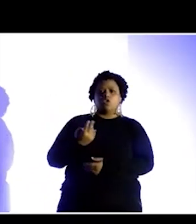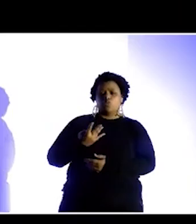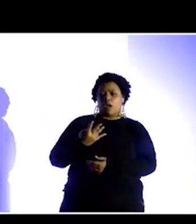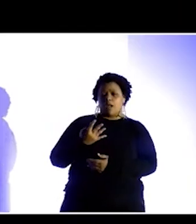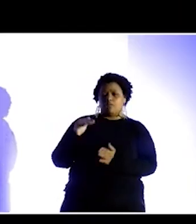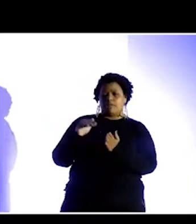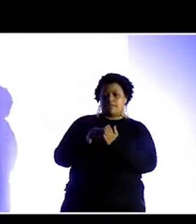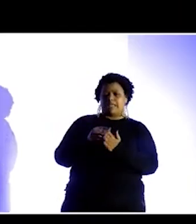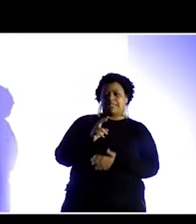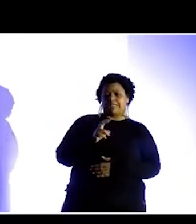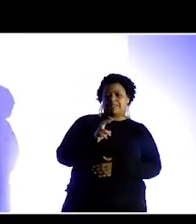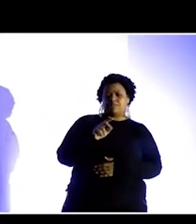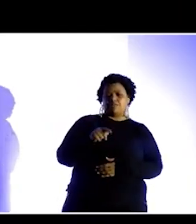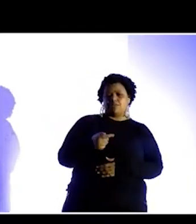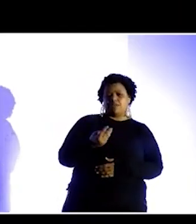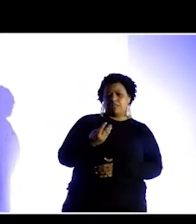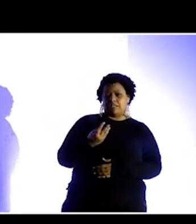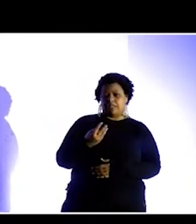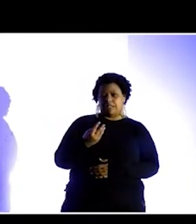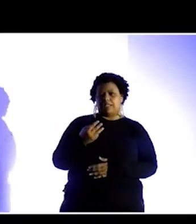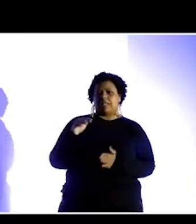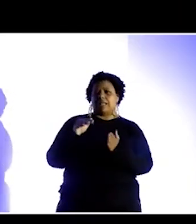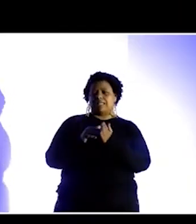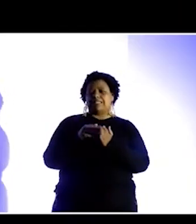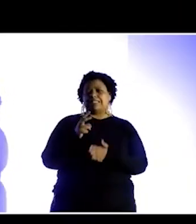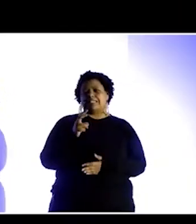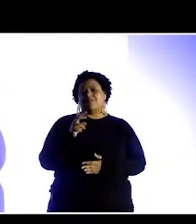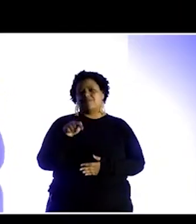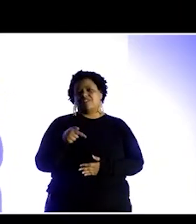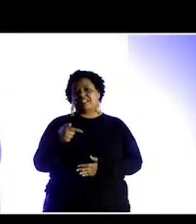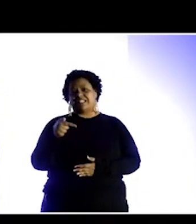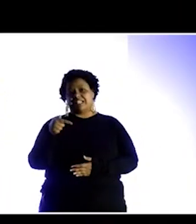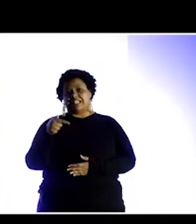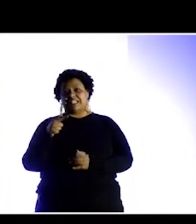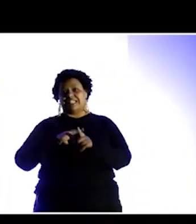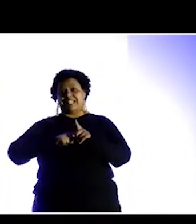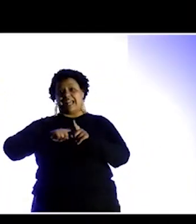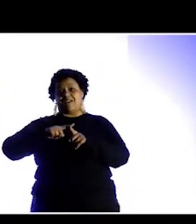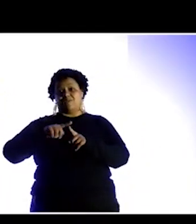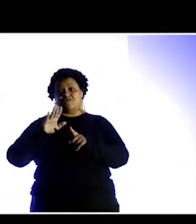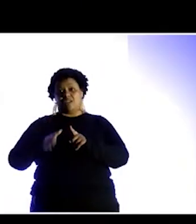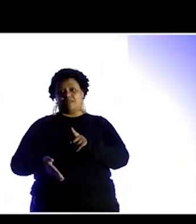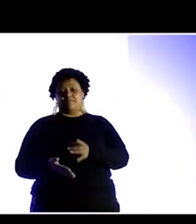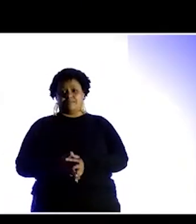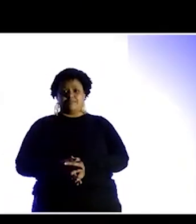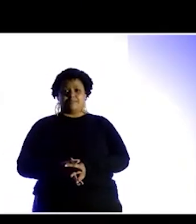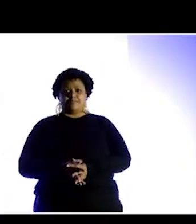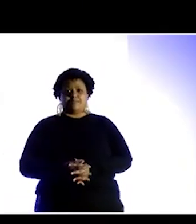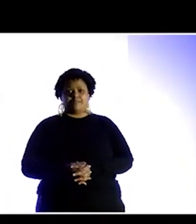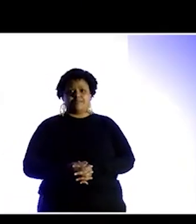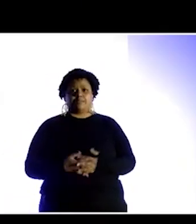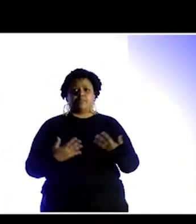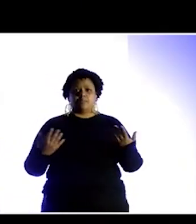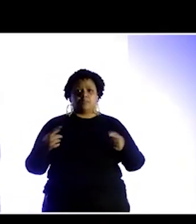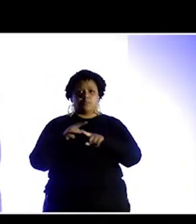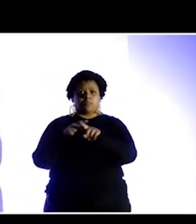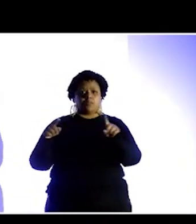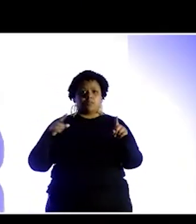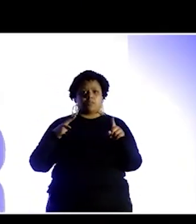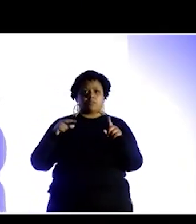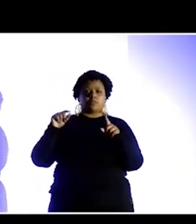4 a 3,5 a 5,7 graus Celsius. Isso aqui é acima da média que tínhamos